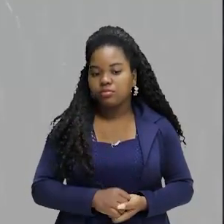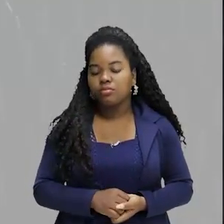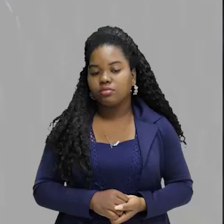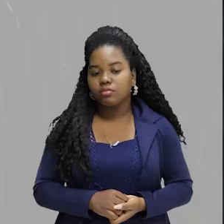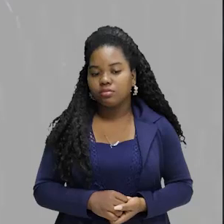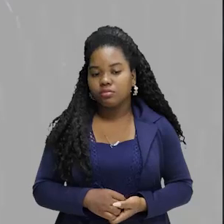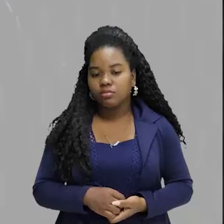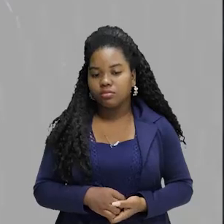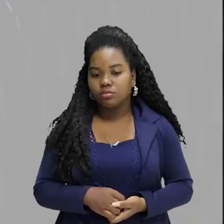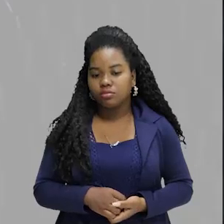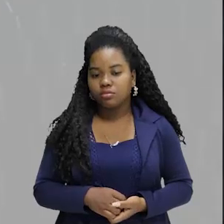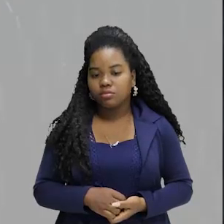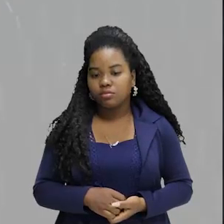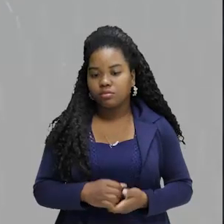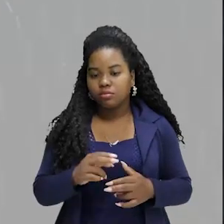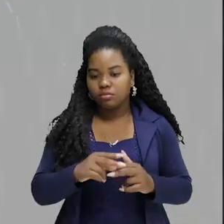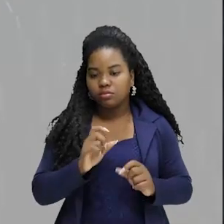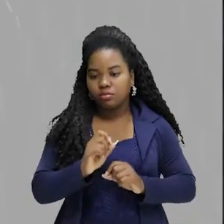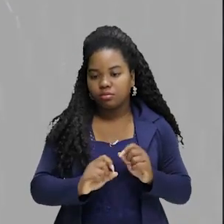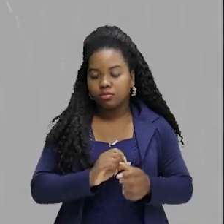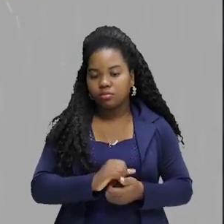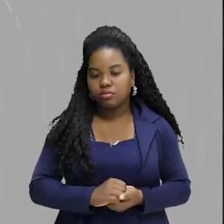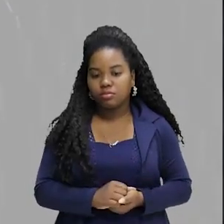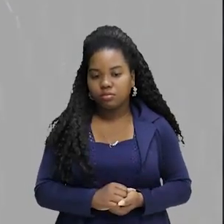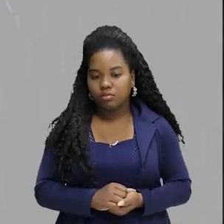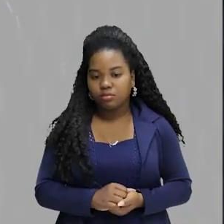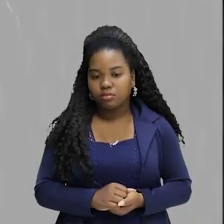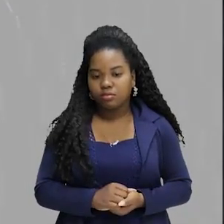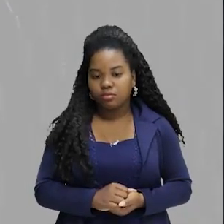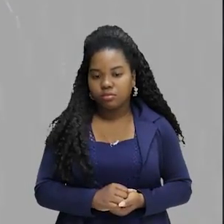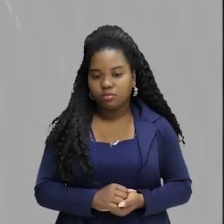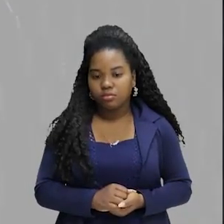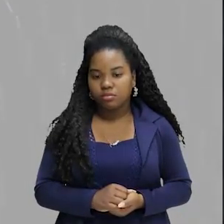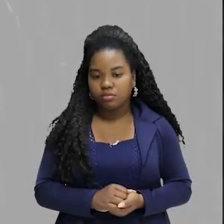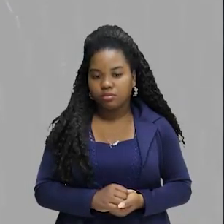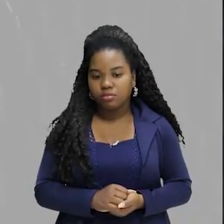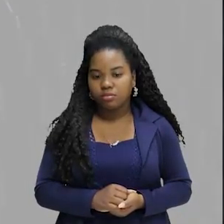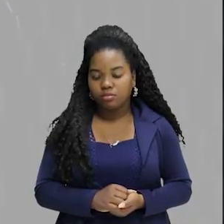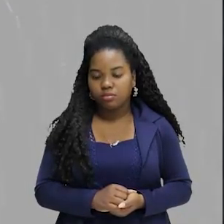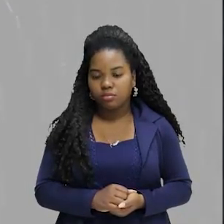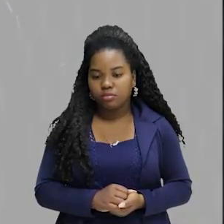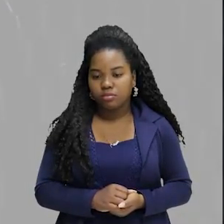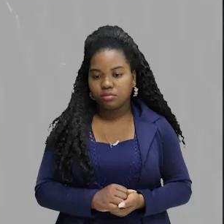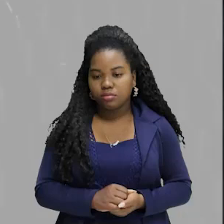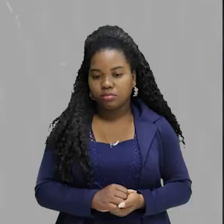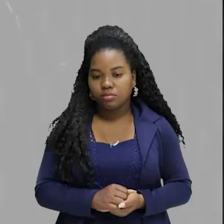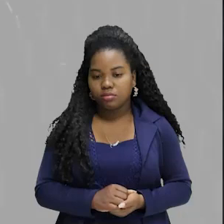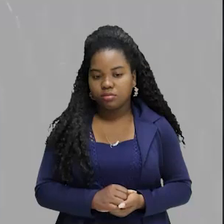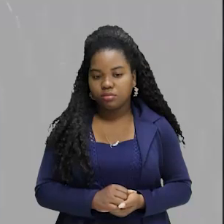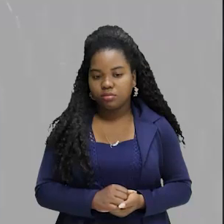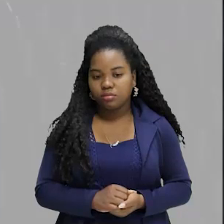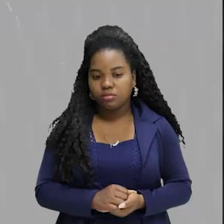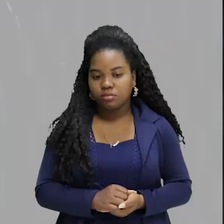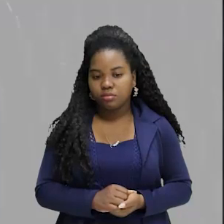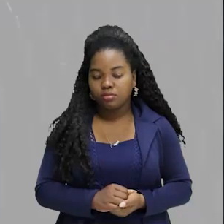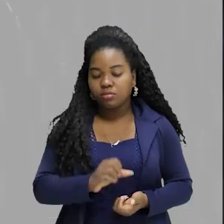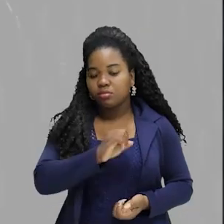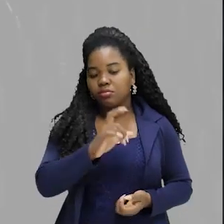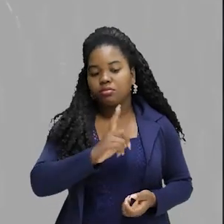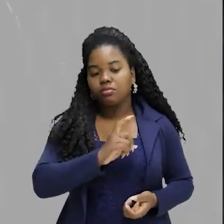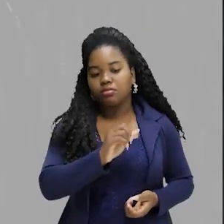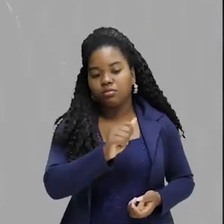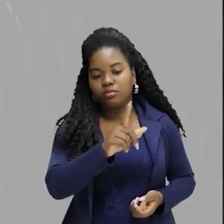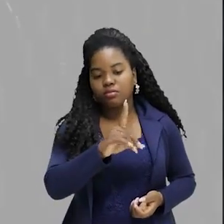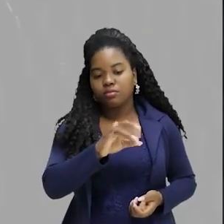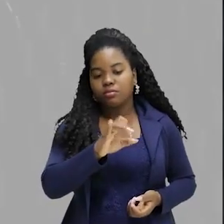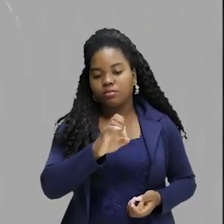recipiente, que corresponde à deposição de prata metálica, né? Porque se for um aldeído,